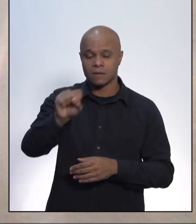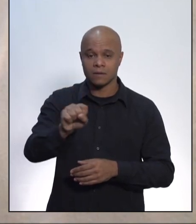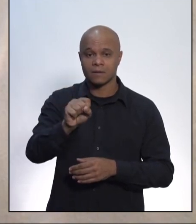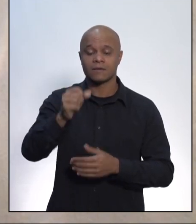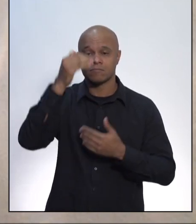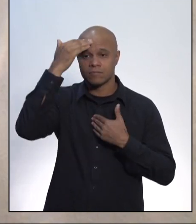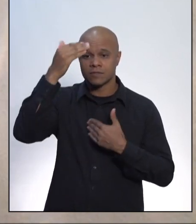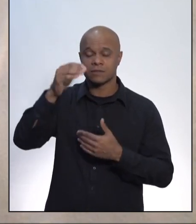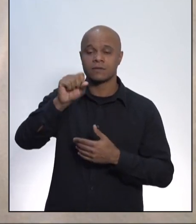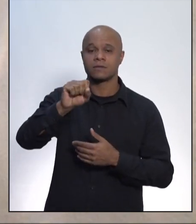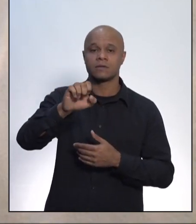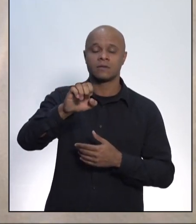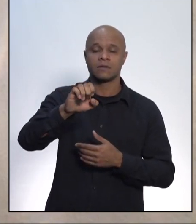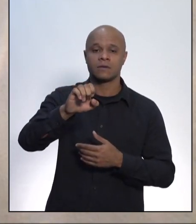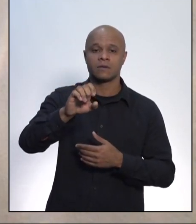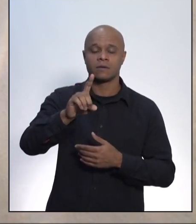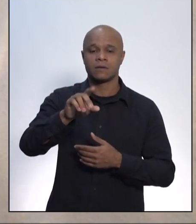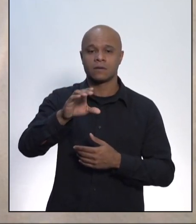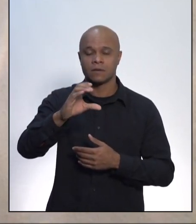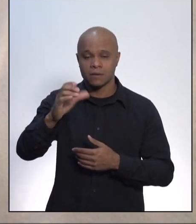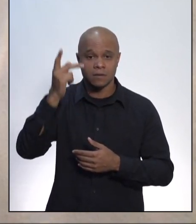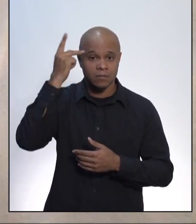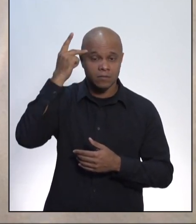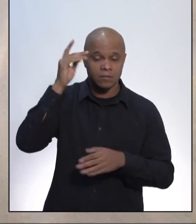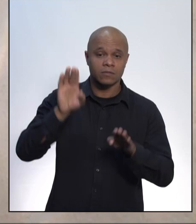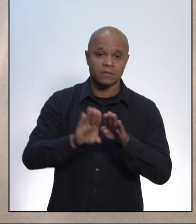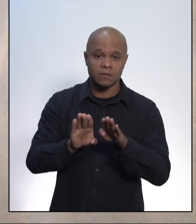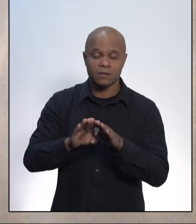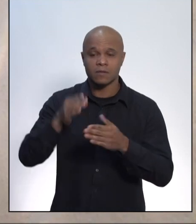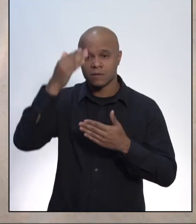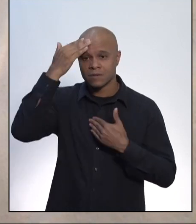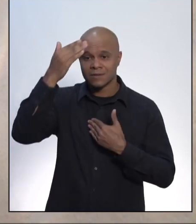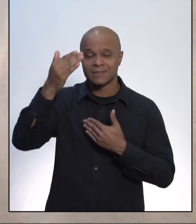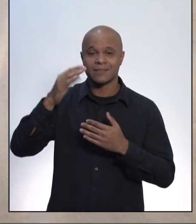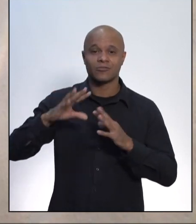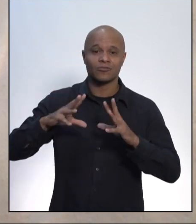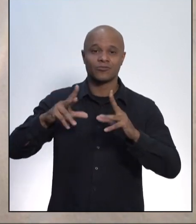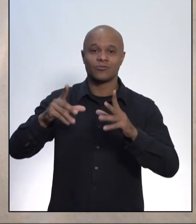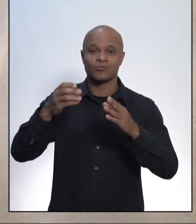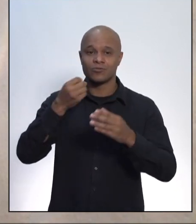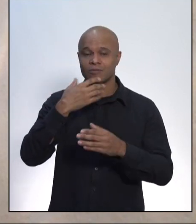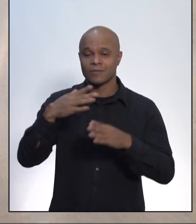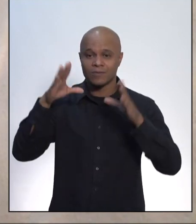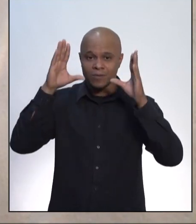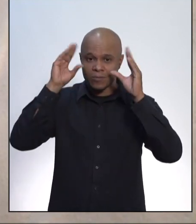agradecer a Seduc São Paulo por essa oportunidade e desejar a todos uma excelente noite.